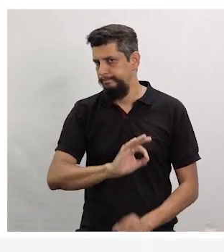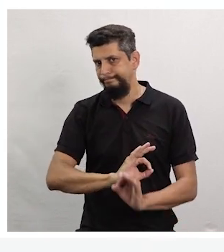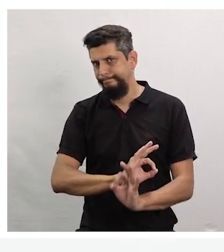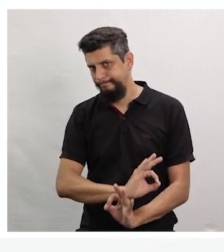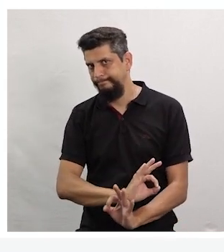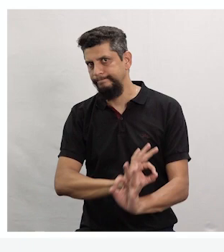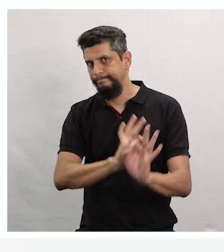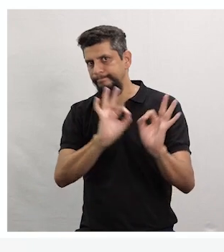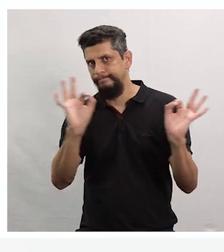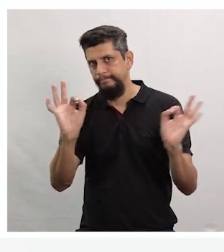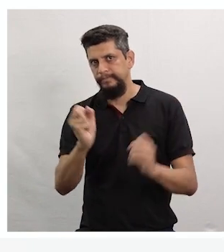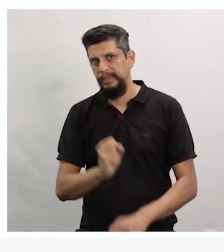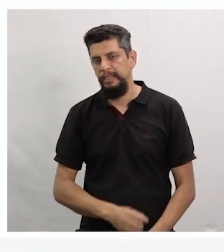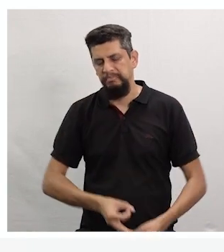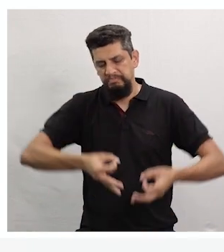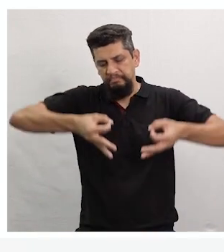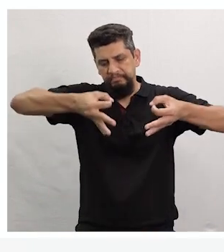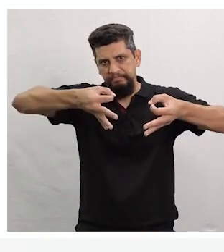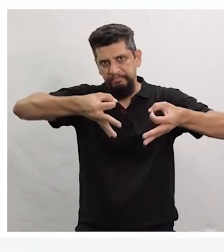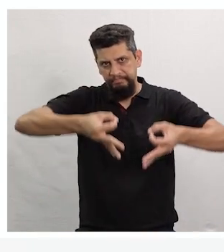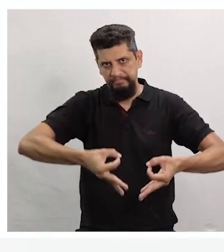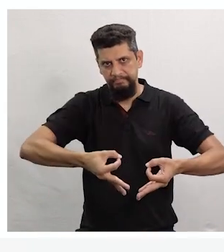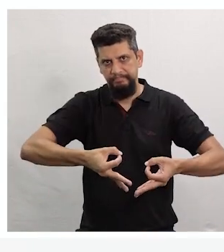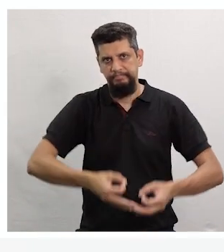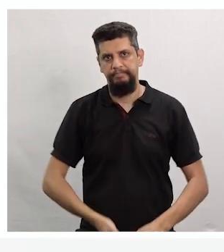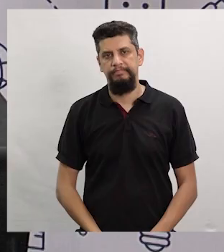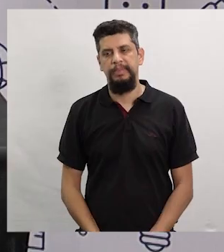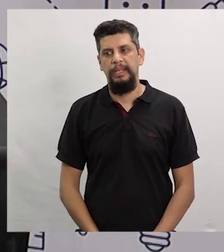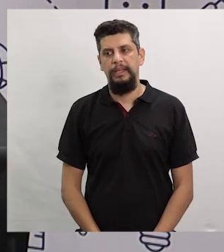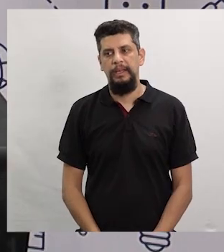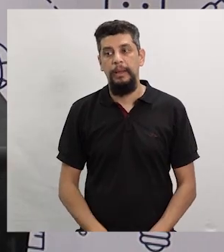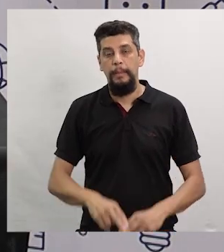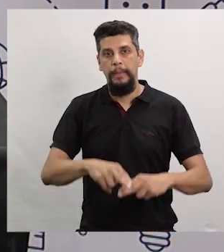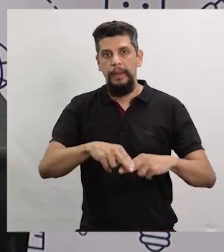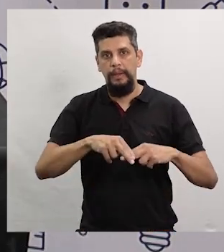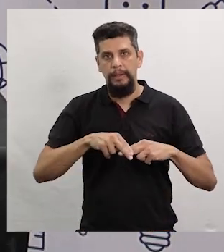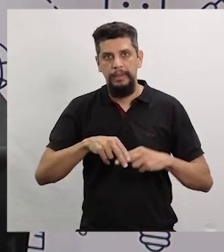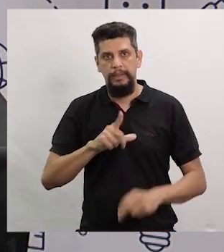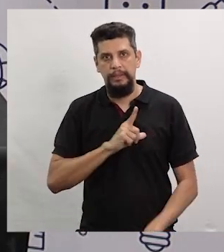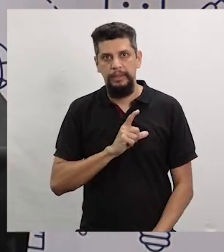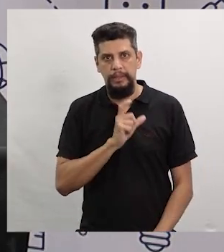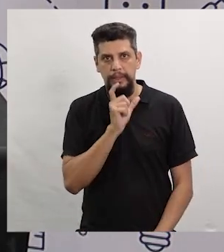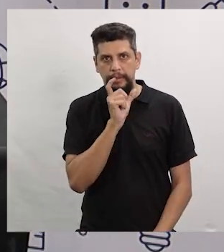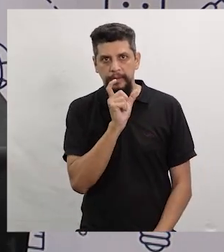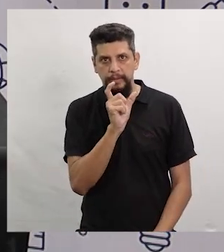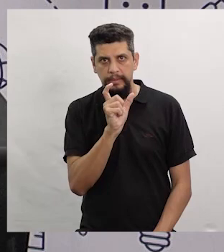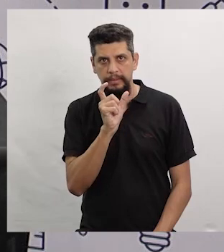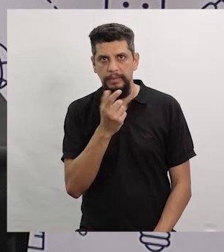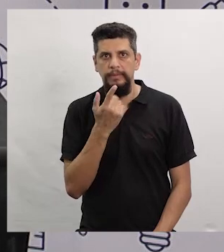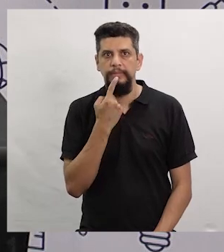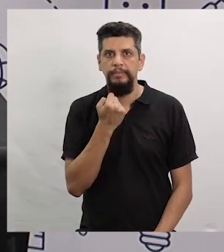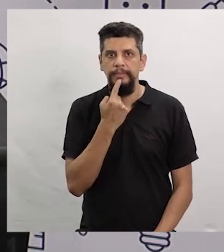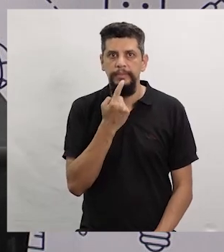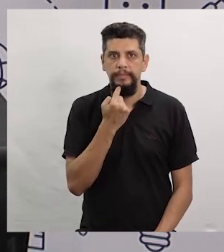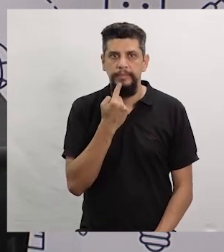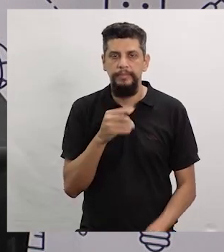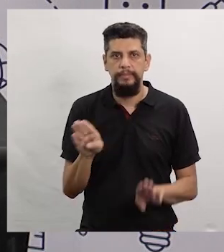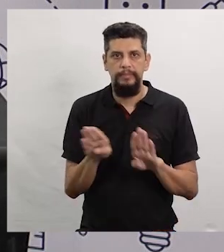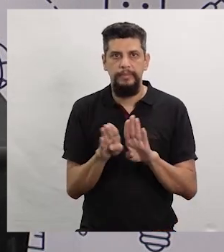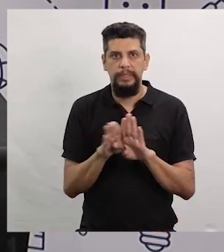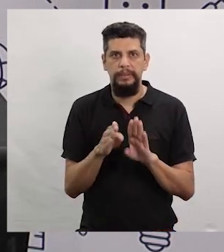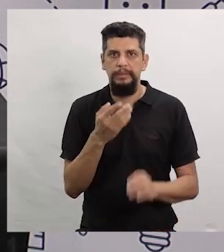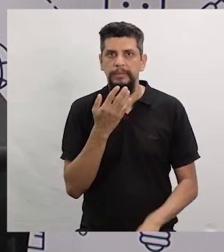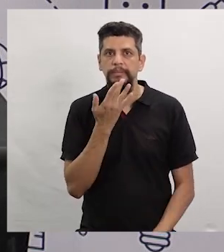estudo muito bem certíssimo isso mesmo Por isso que tem a palavra escrita aqui em